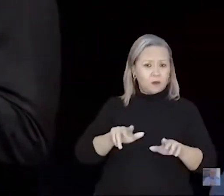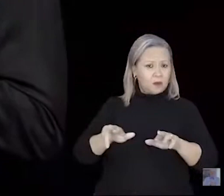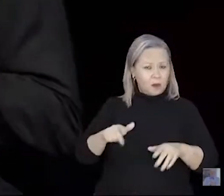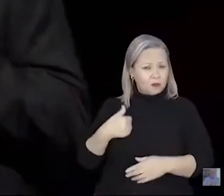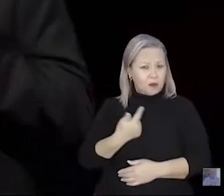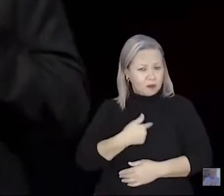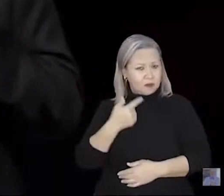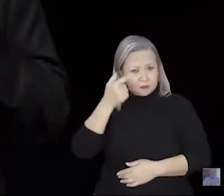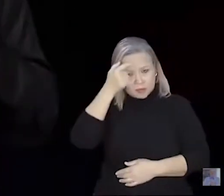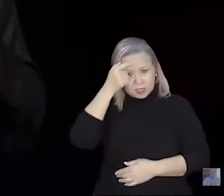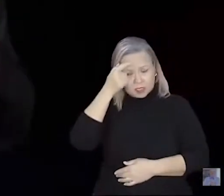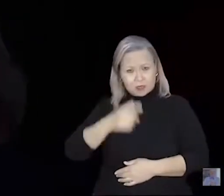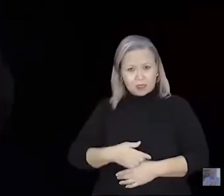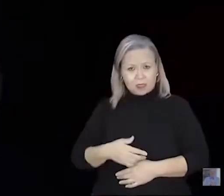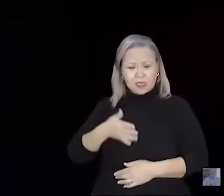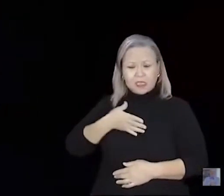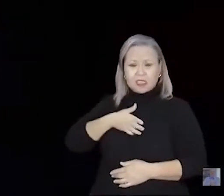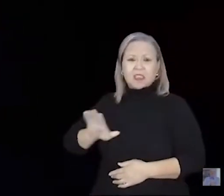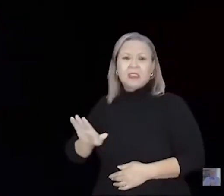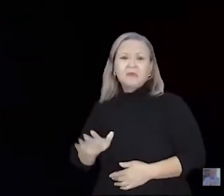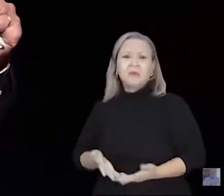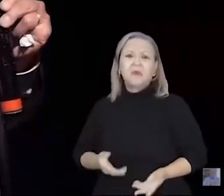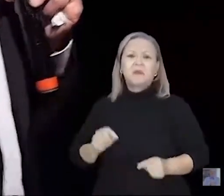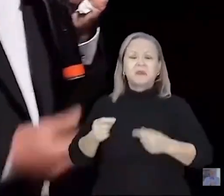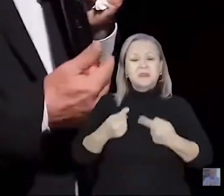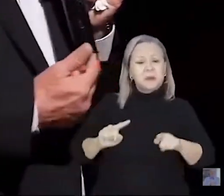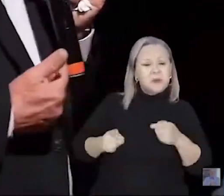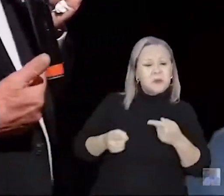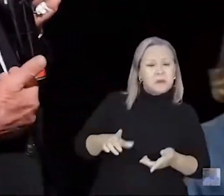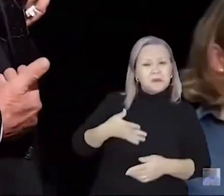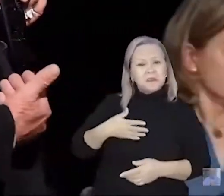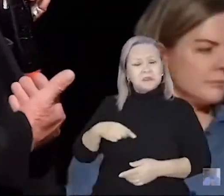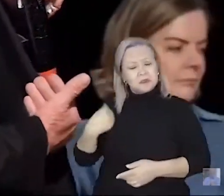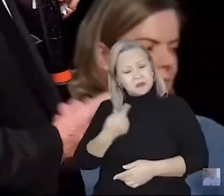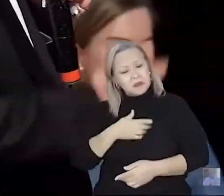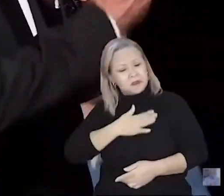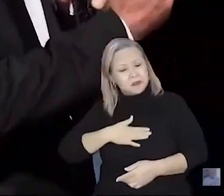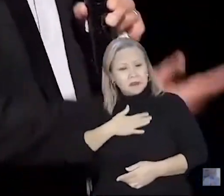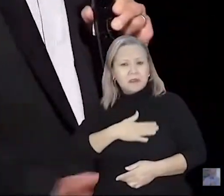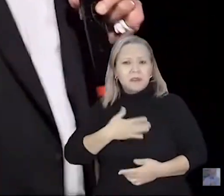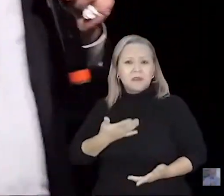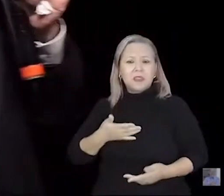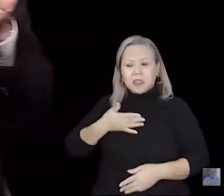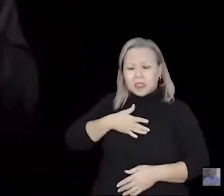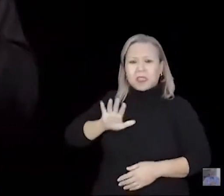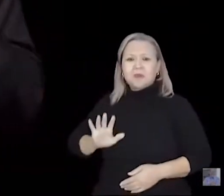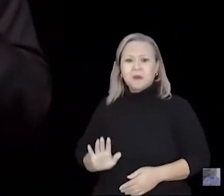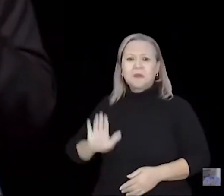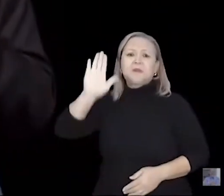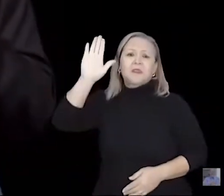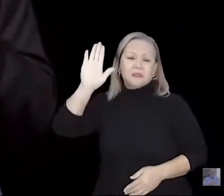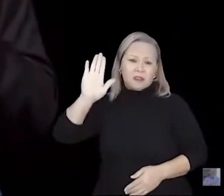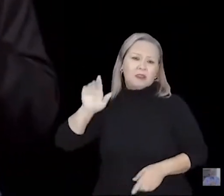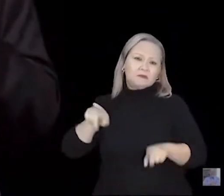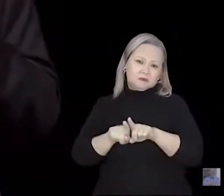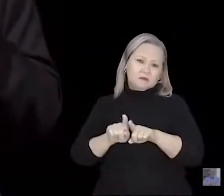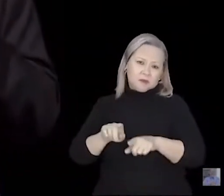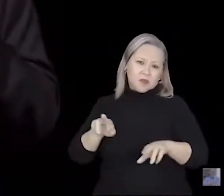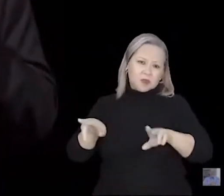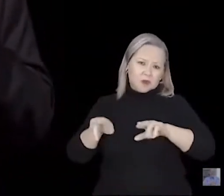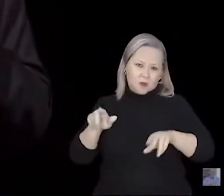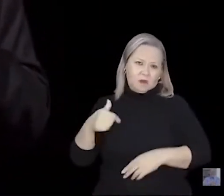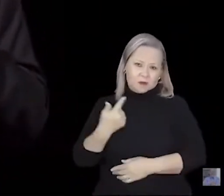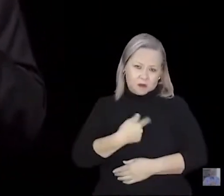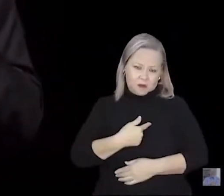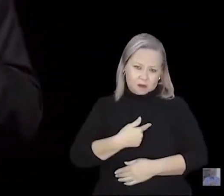respeitar quem não gosta da música que nós gostamos. Vamos respeitar quem não gosta do candidato que nós gostamos.